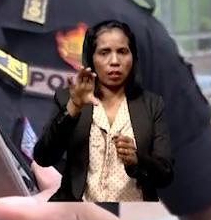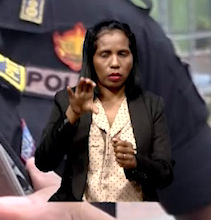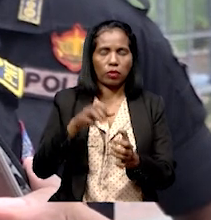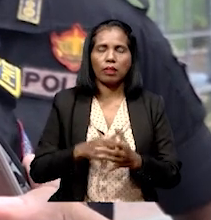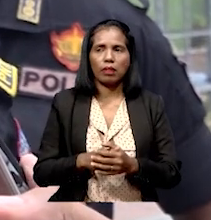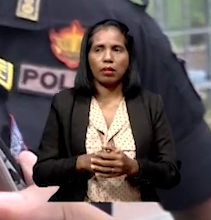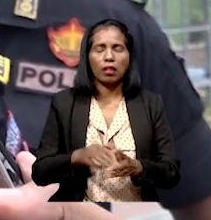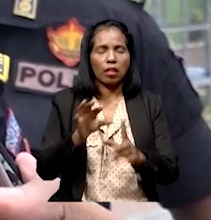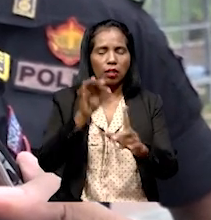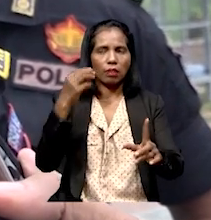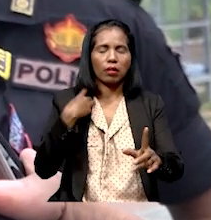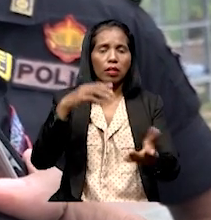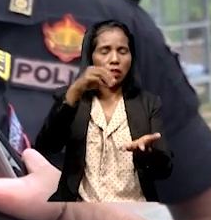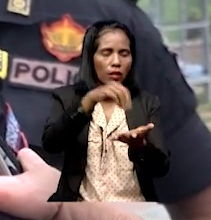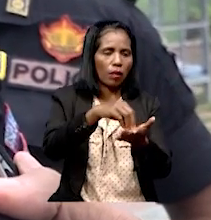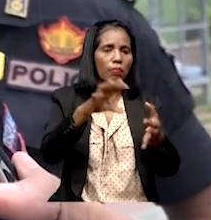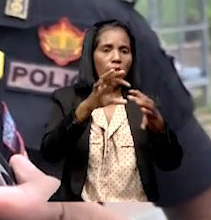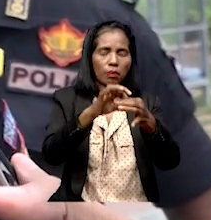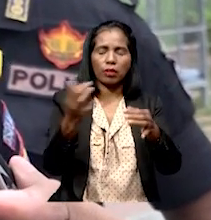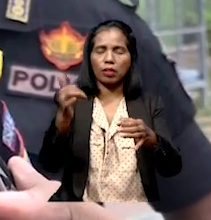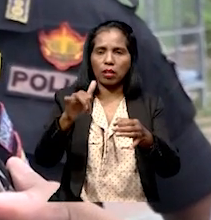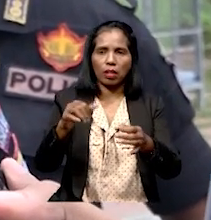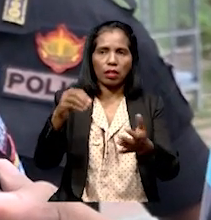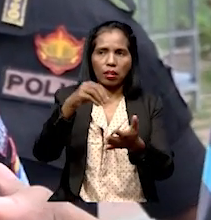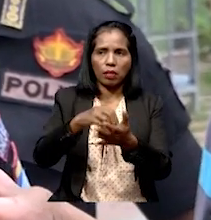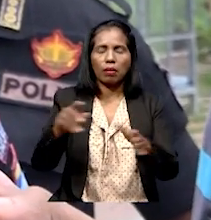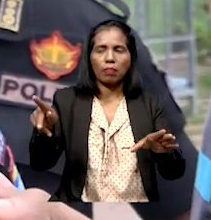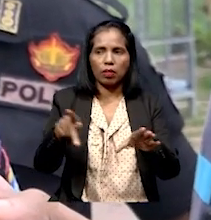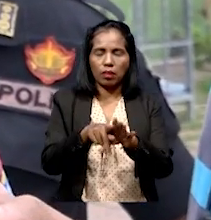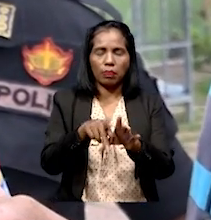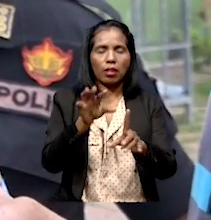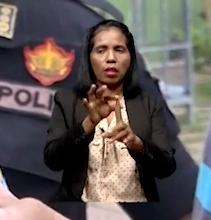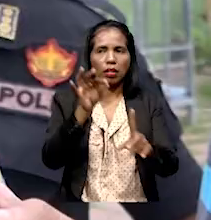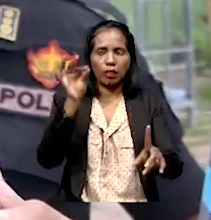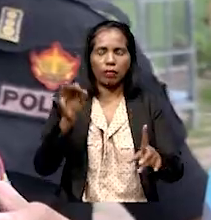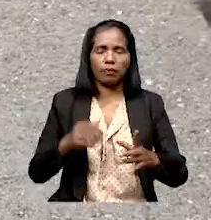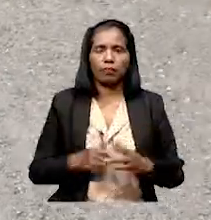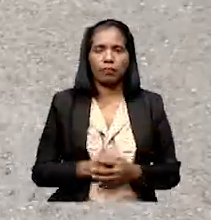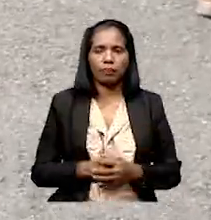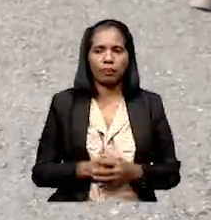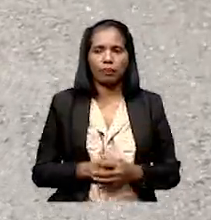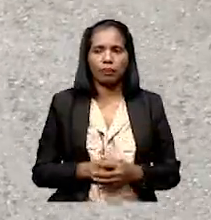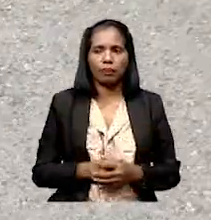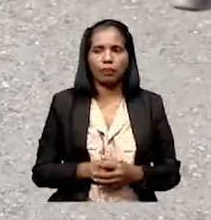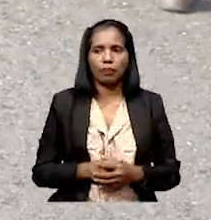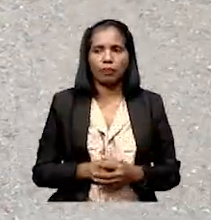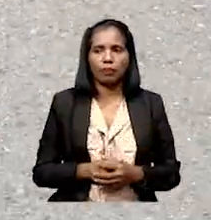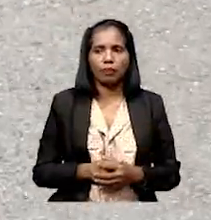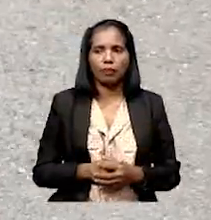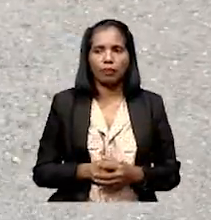nene ita si hatun membros yang ne bahut e treino para boleh participai ele sang. Hal segurança beli sang.